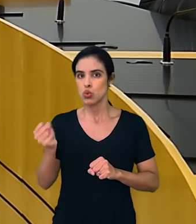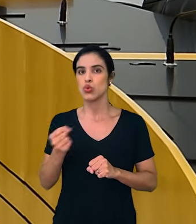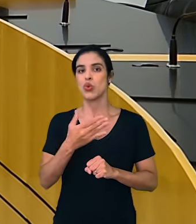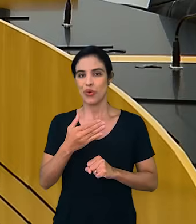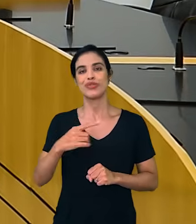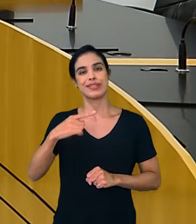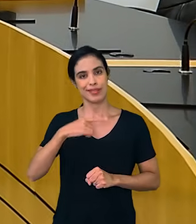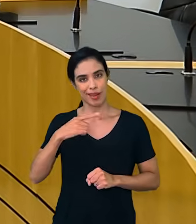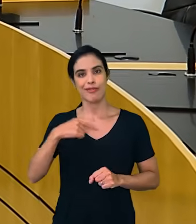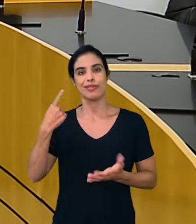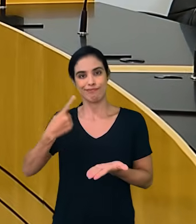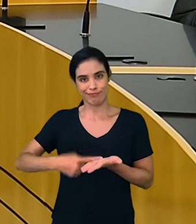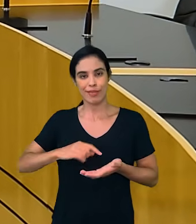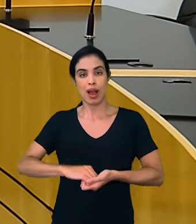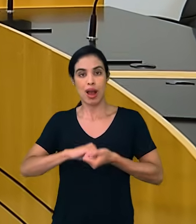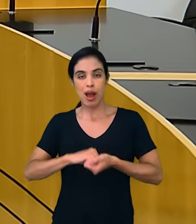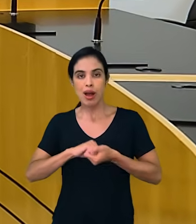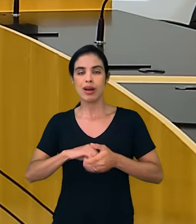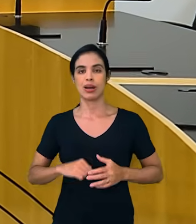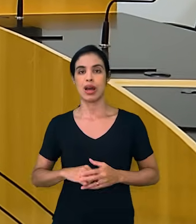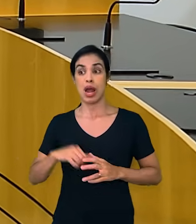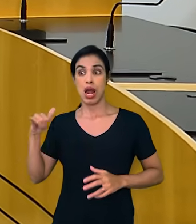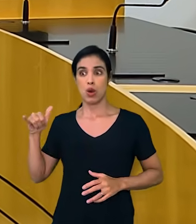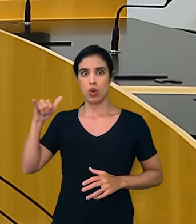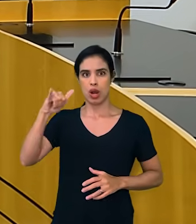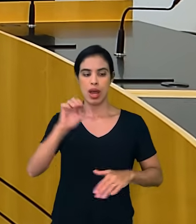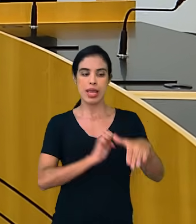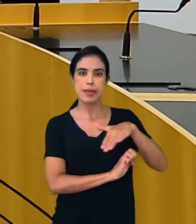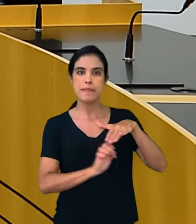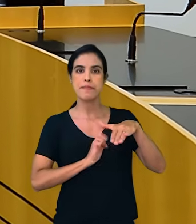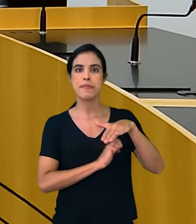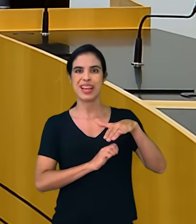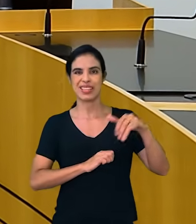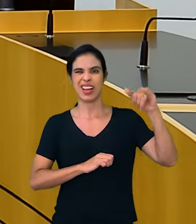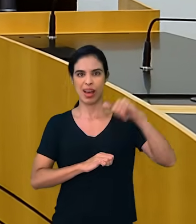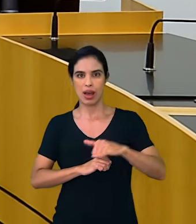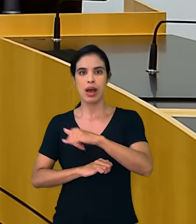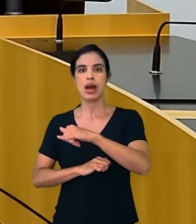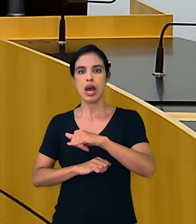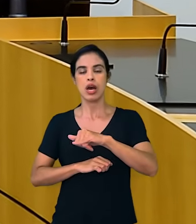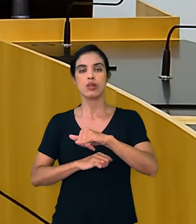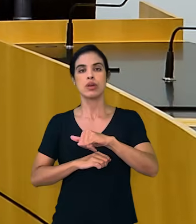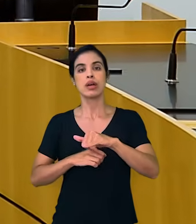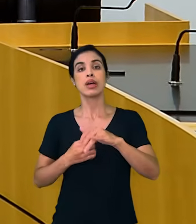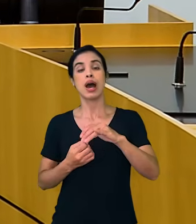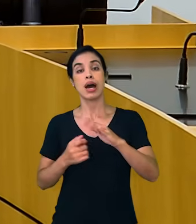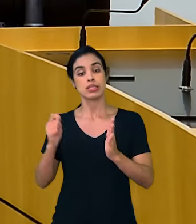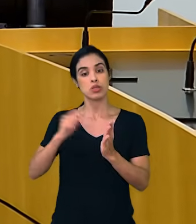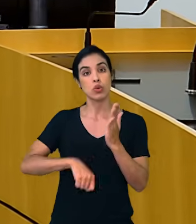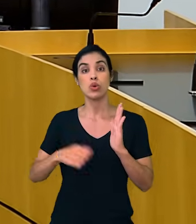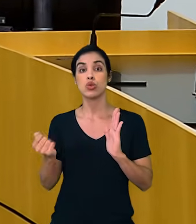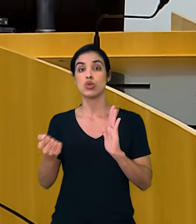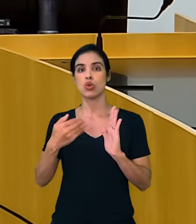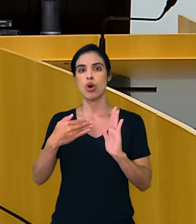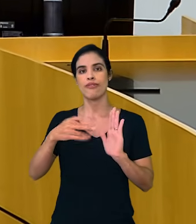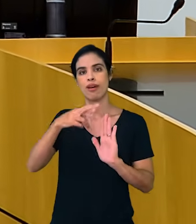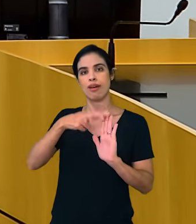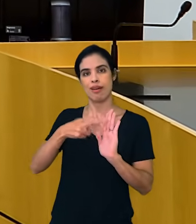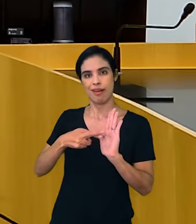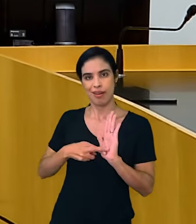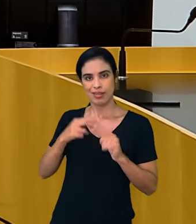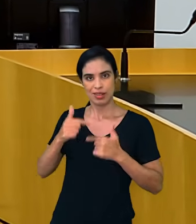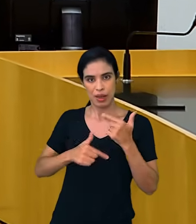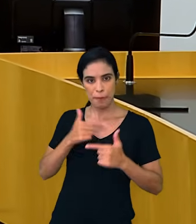conciliação. Aeronautas e empresas aéreas assinaram uma nova convenção coletiva de trabalho. A categoria, que estava